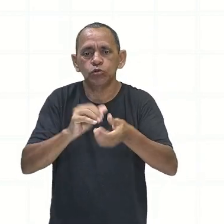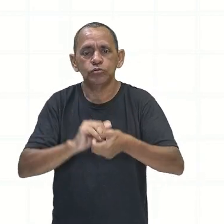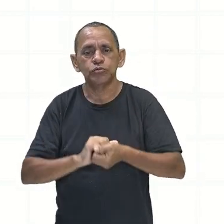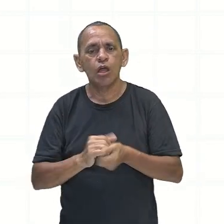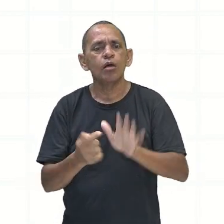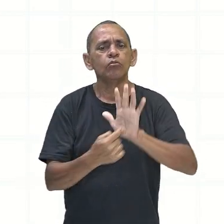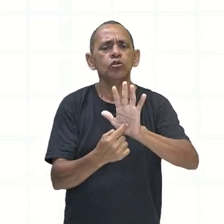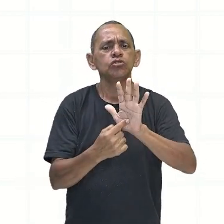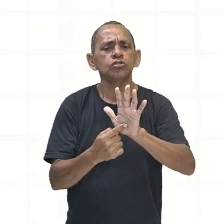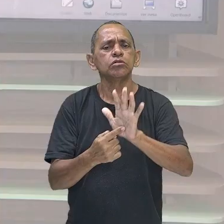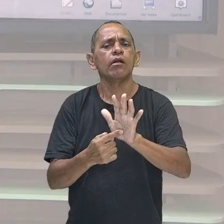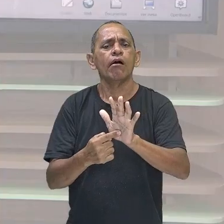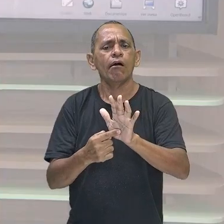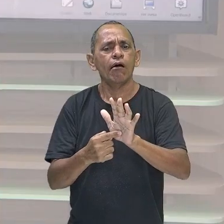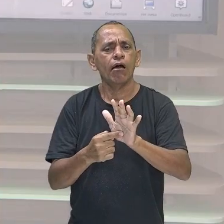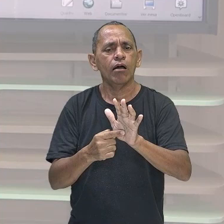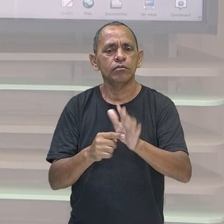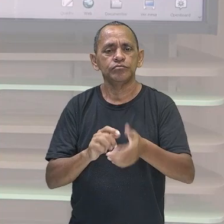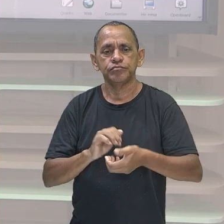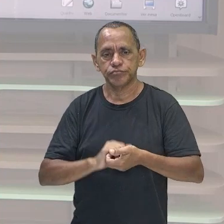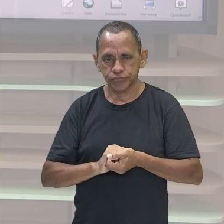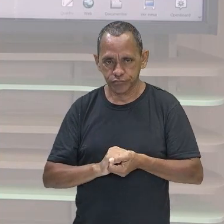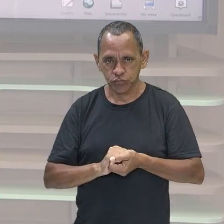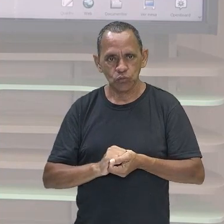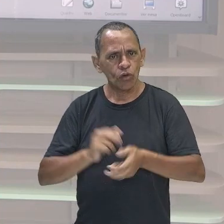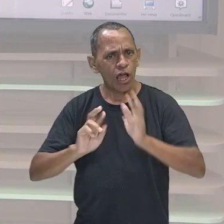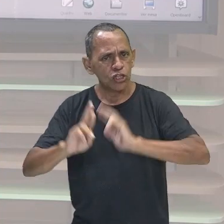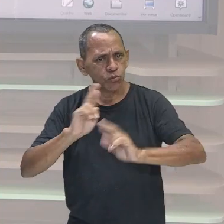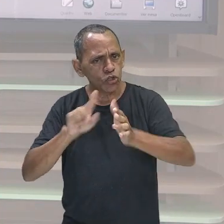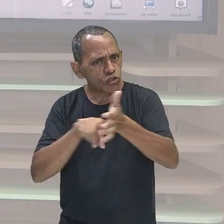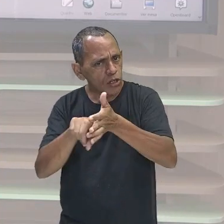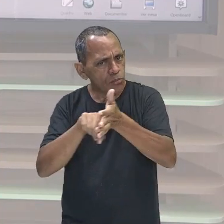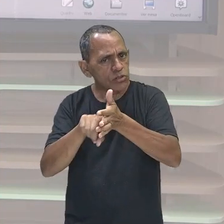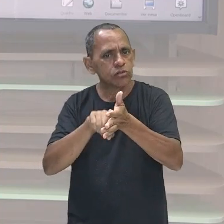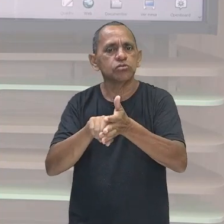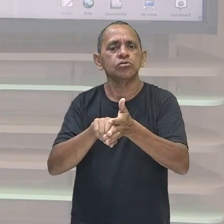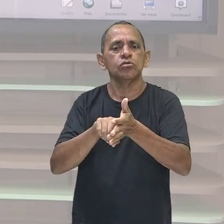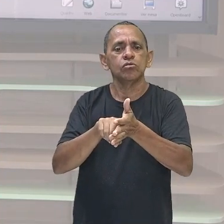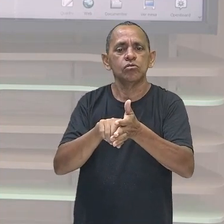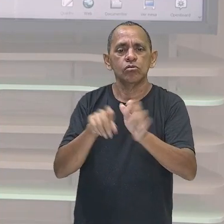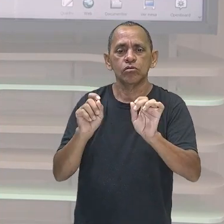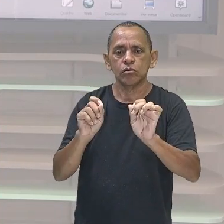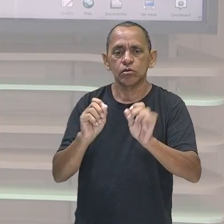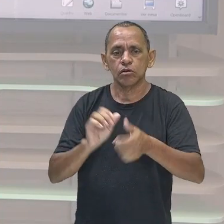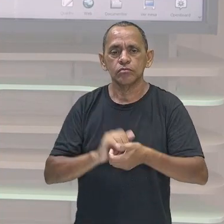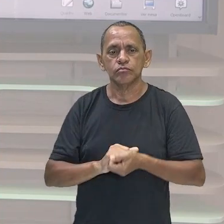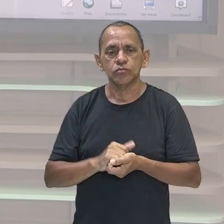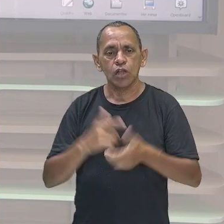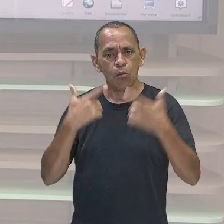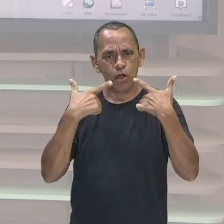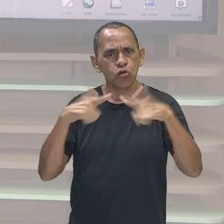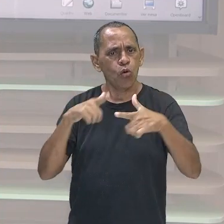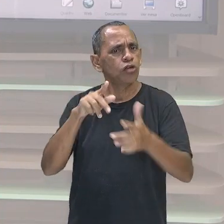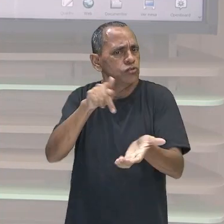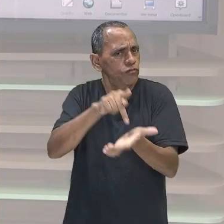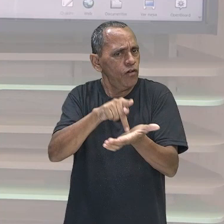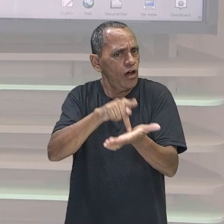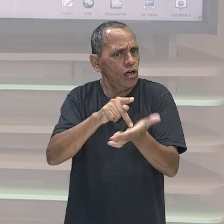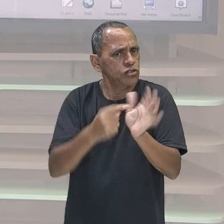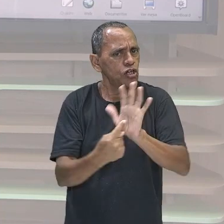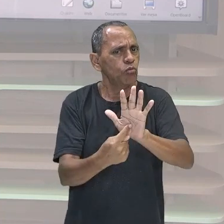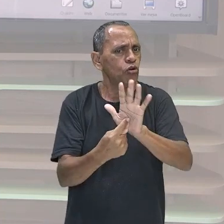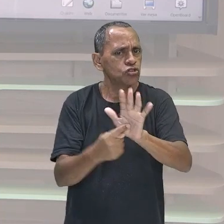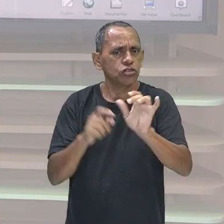mostrar o resultado, né, do que ele pesquisou. Então, é uma linguagem real, é uma linguagem que ele tem que mostrar